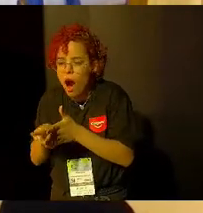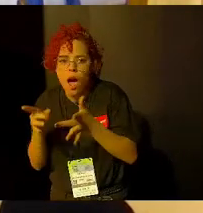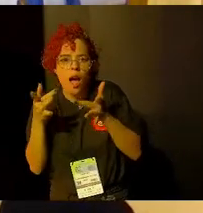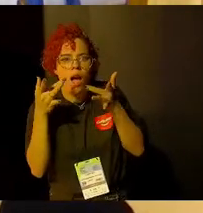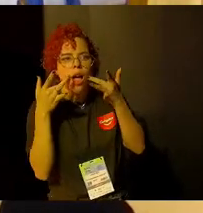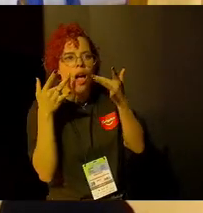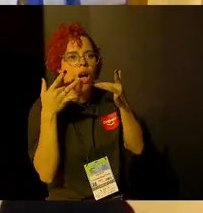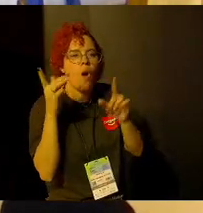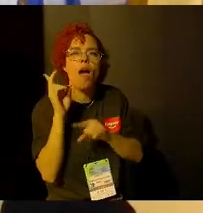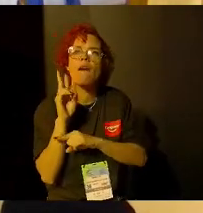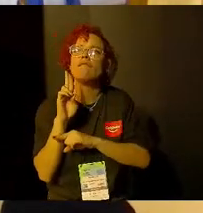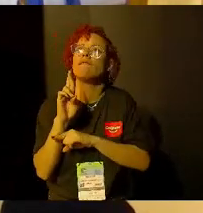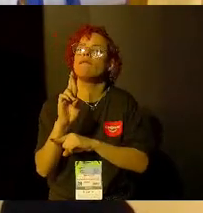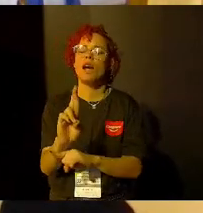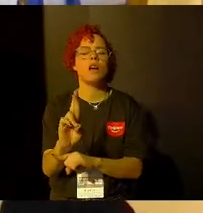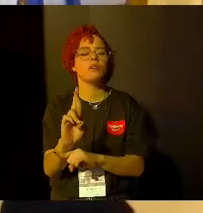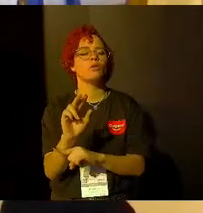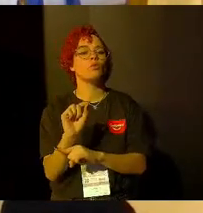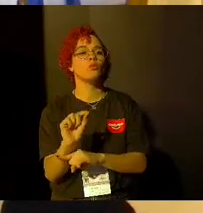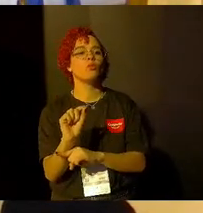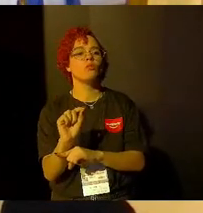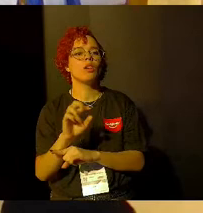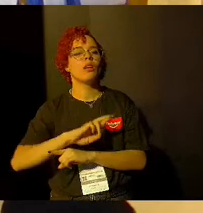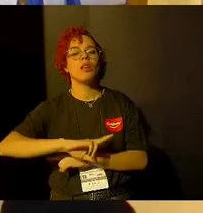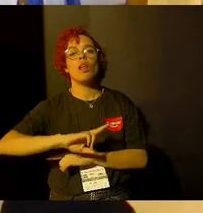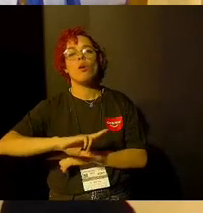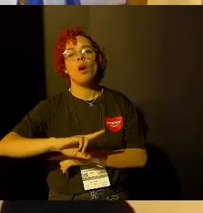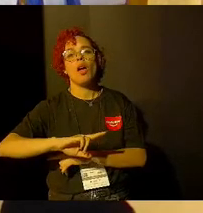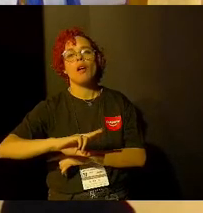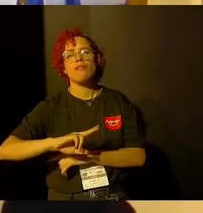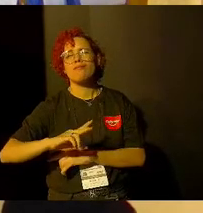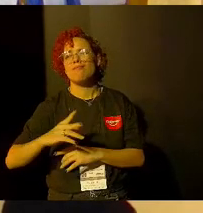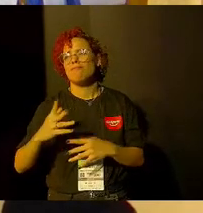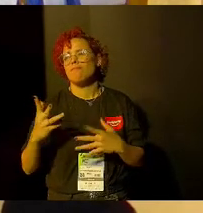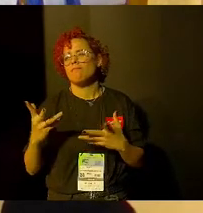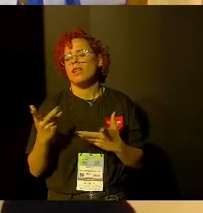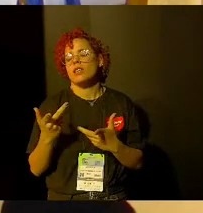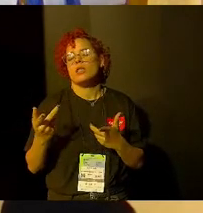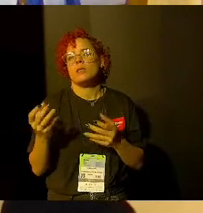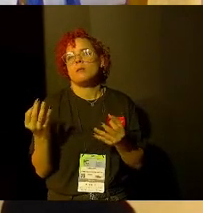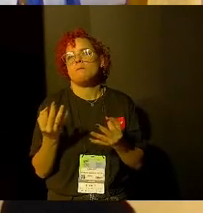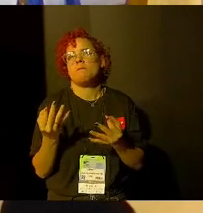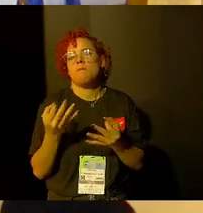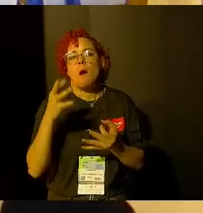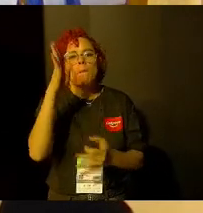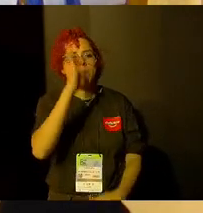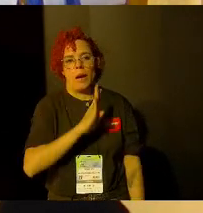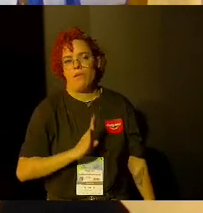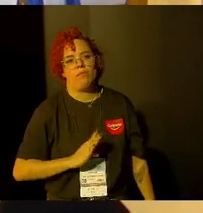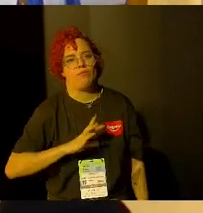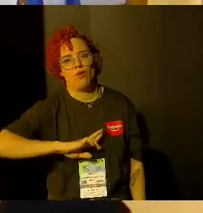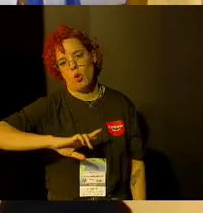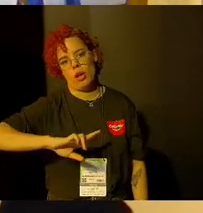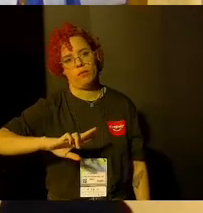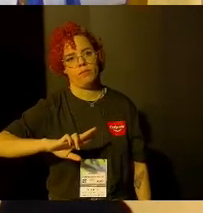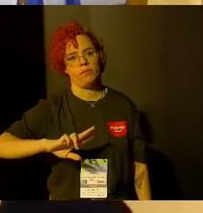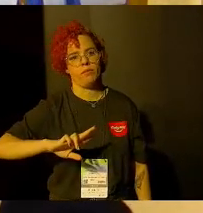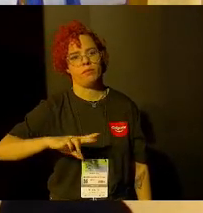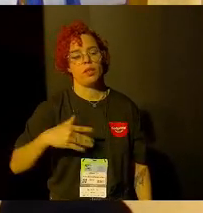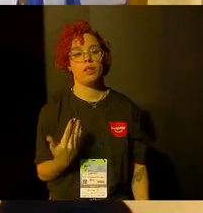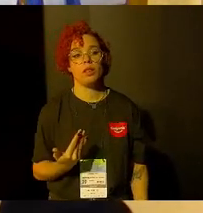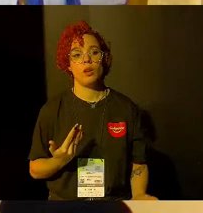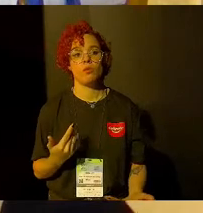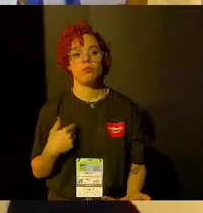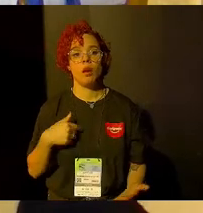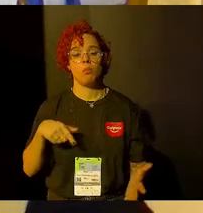um referencial que não é genuinamente brasileiro aí eu caí nessa parte da pesquisa então